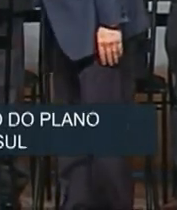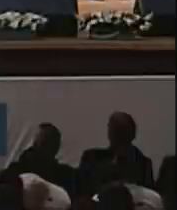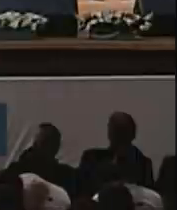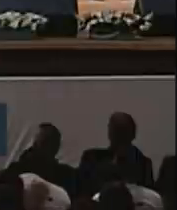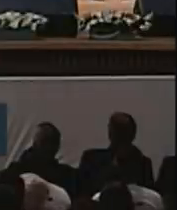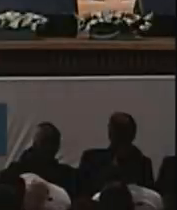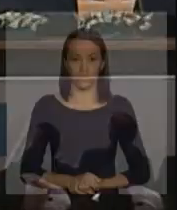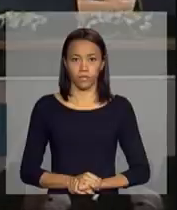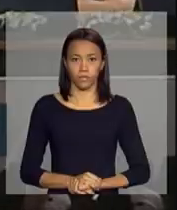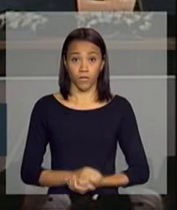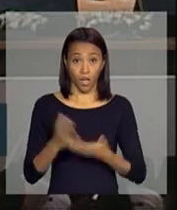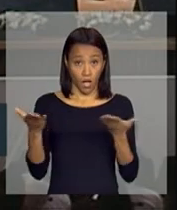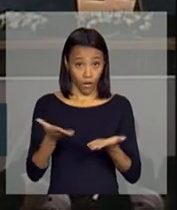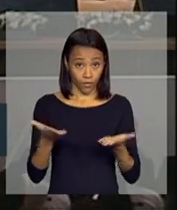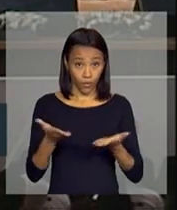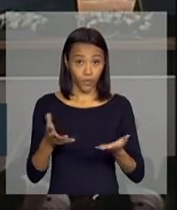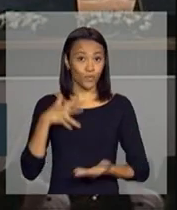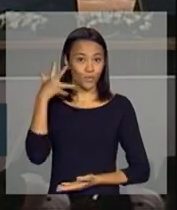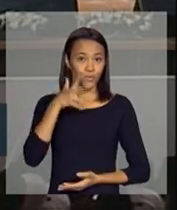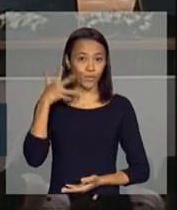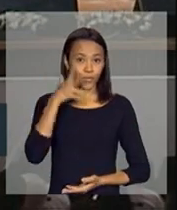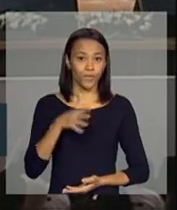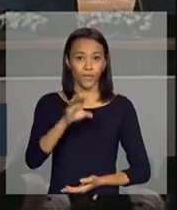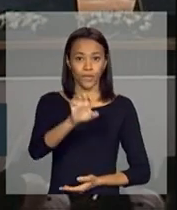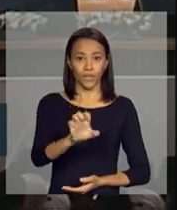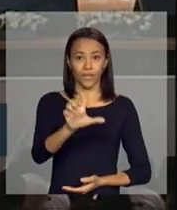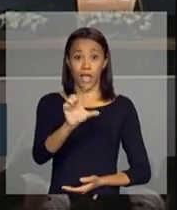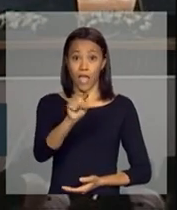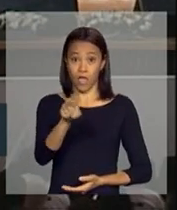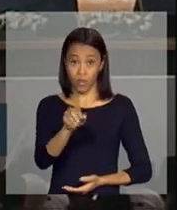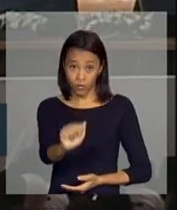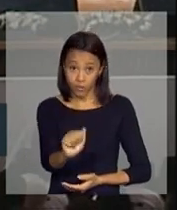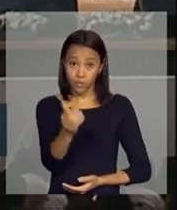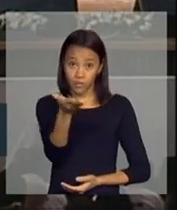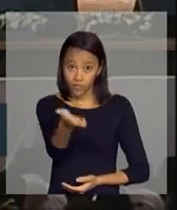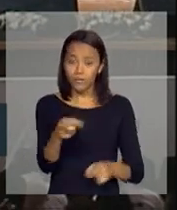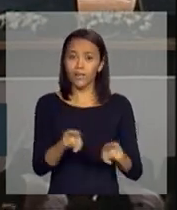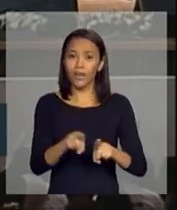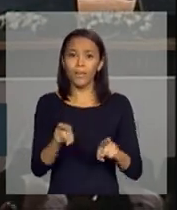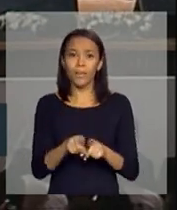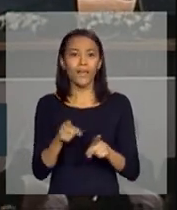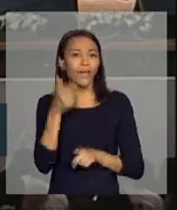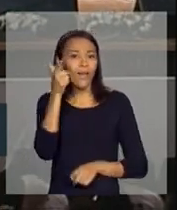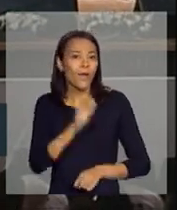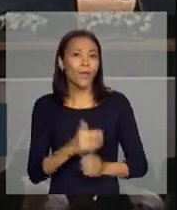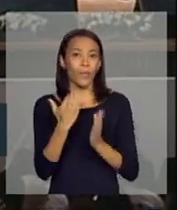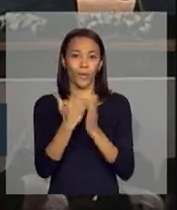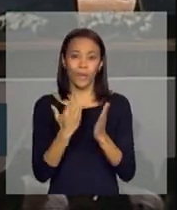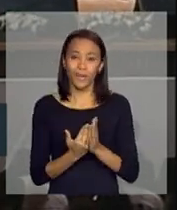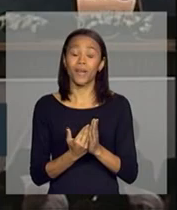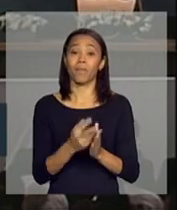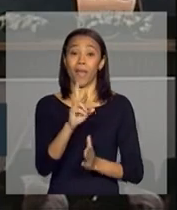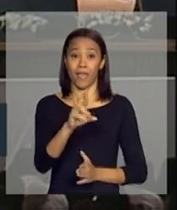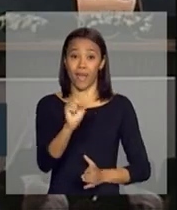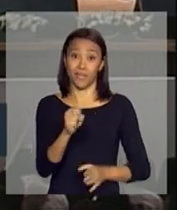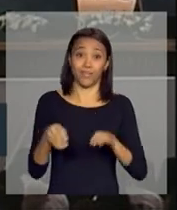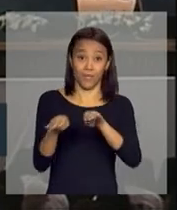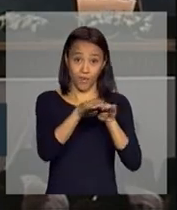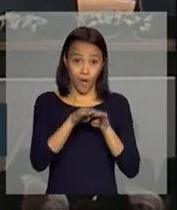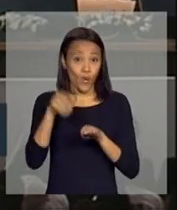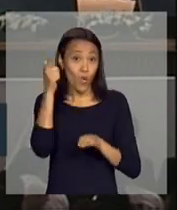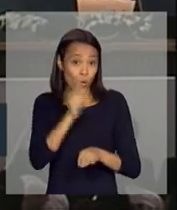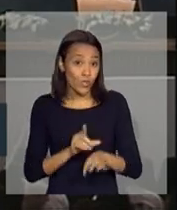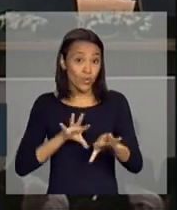Ouviremos a seguir as palavras da senhora Elza Maria Rosa, beneficiária do programa RS Mais Igual, que concluiu os